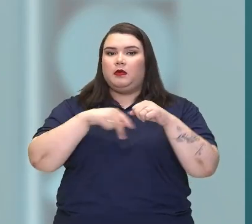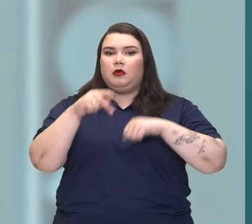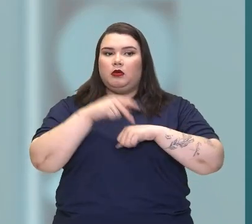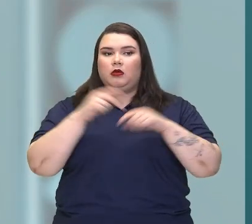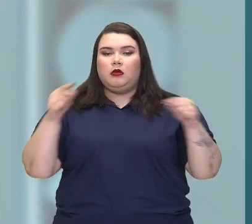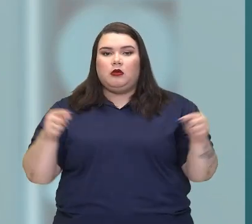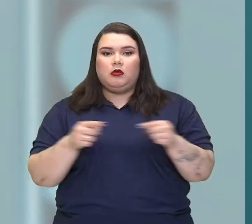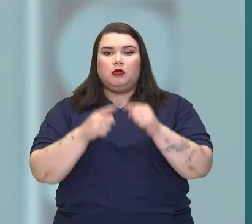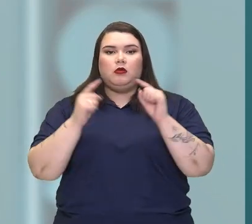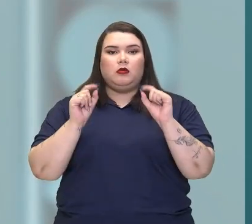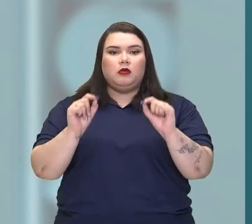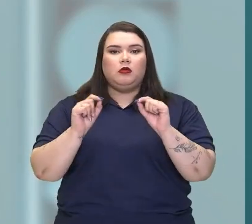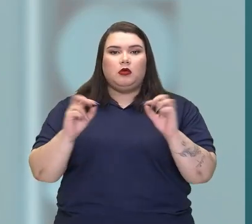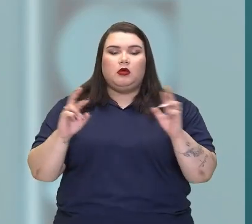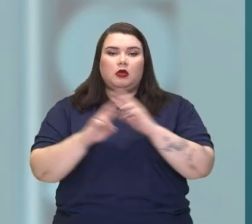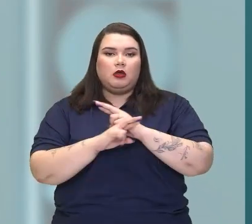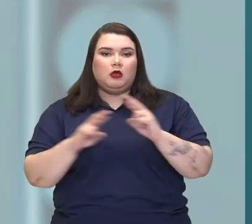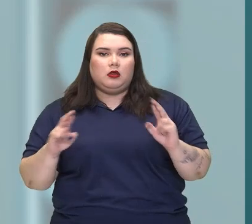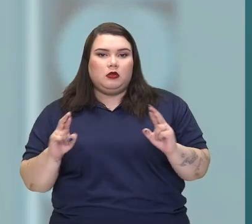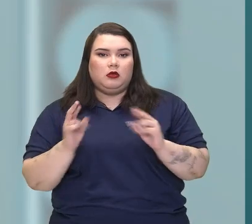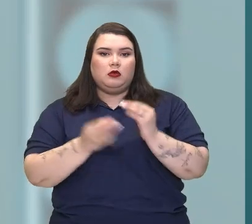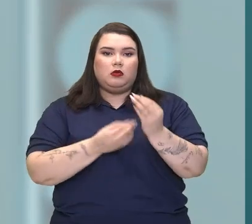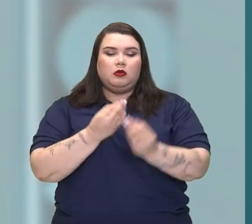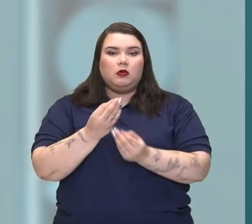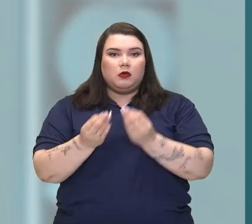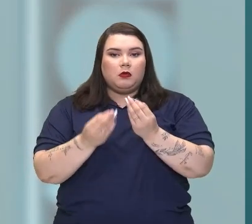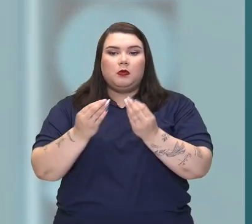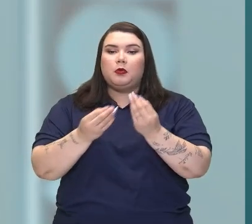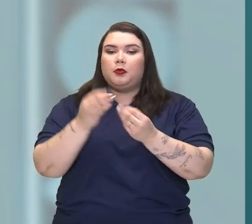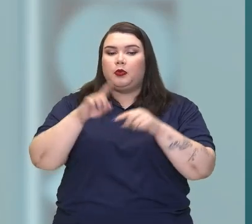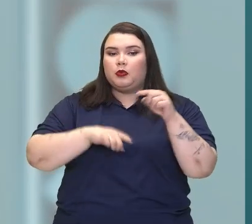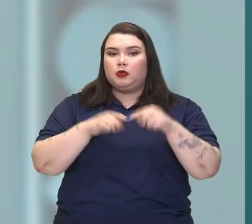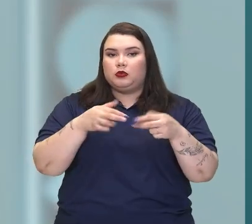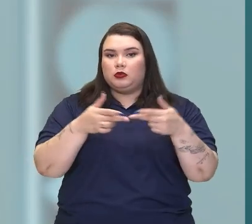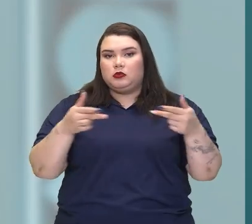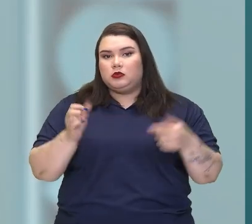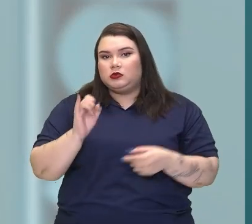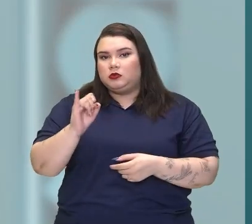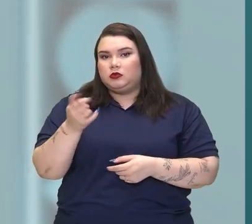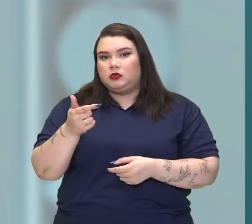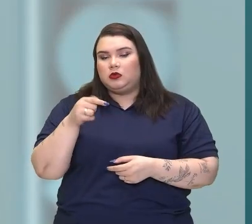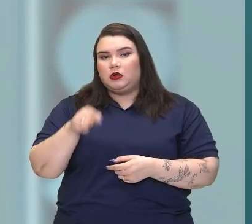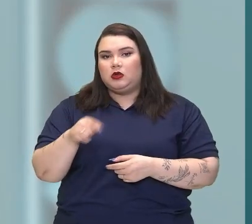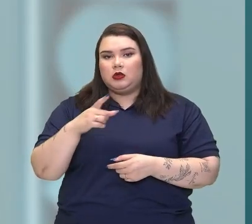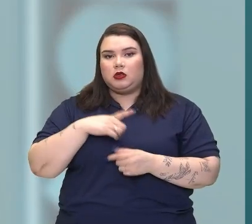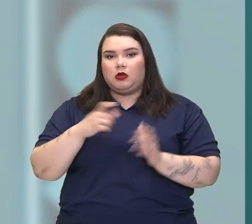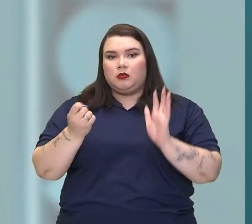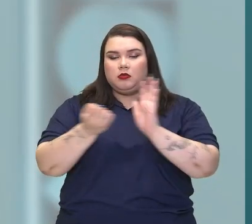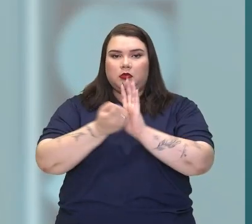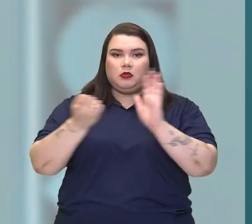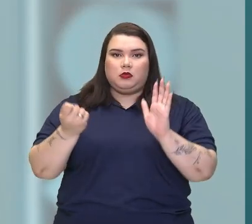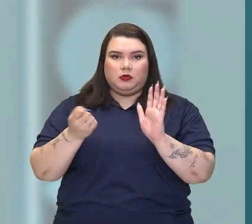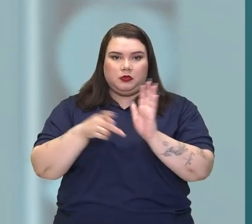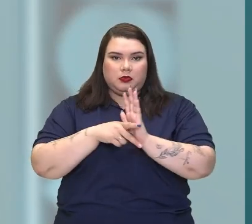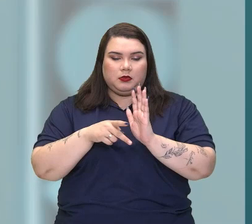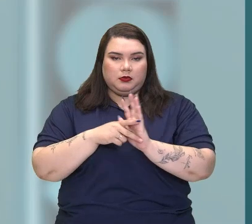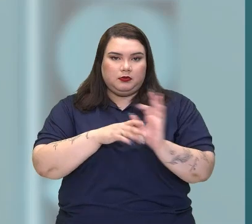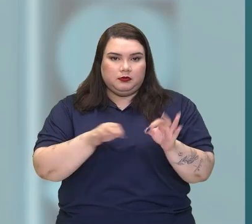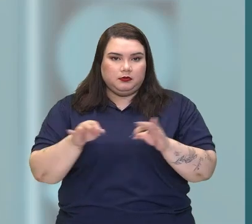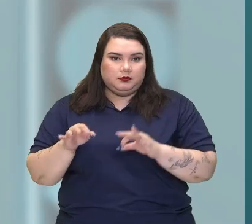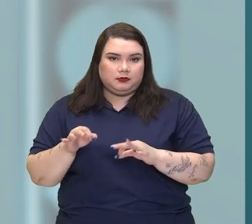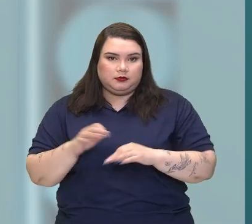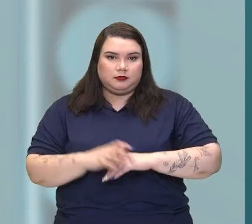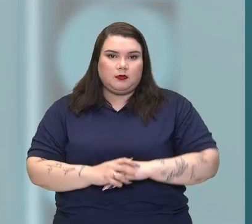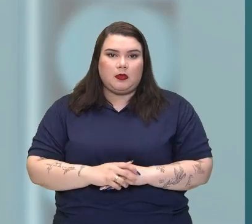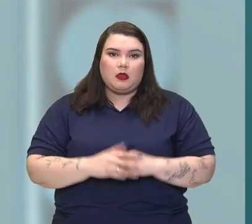cortam relações ou não compram determinados produtos se eles não vierem com esse selo ecológico. Perfeito?